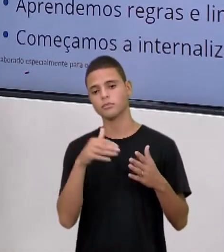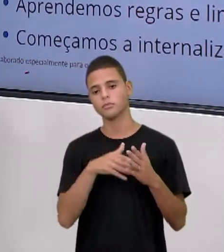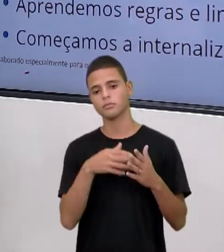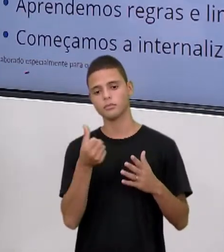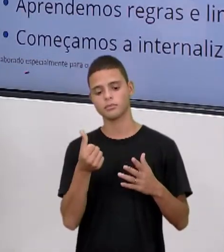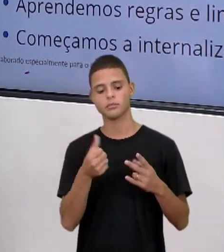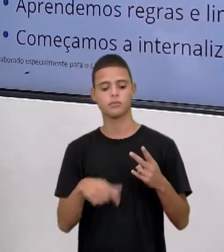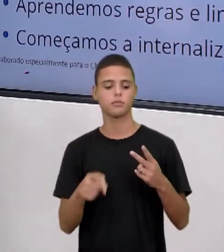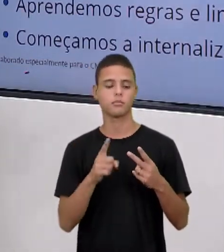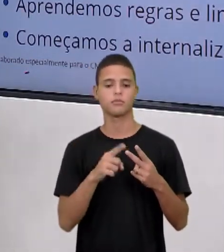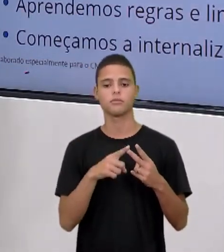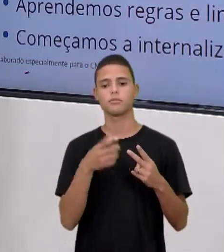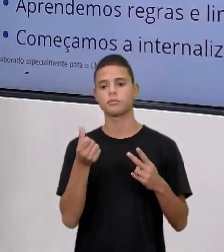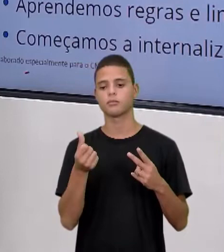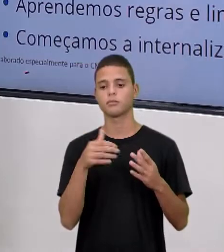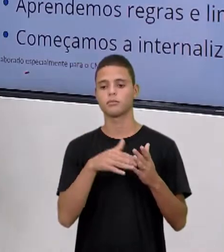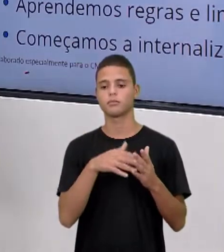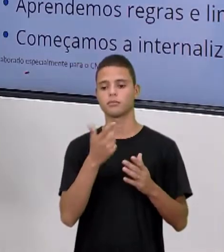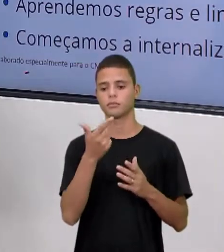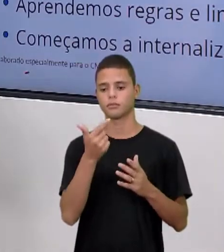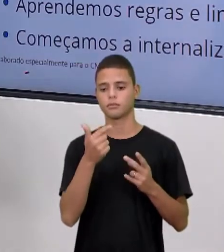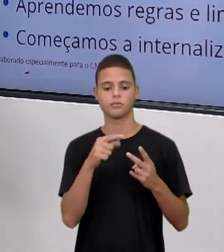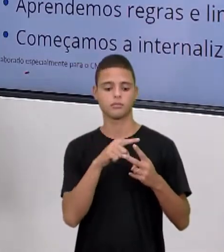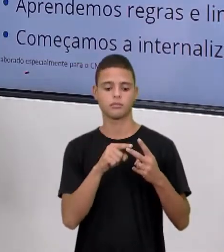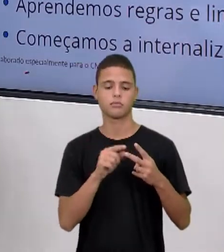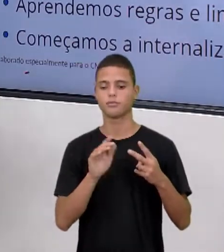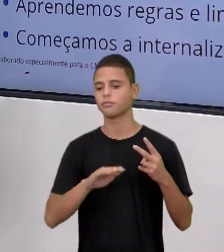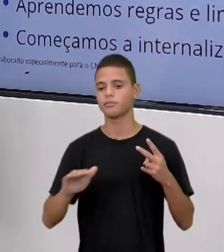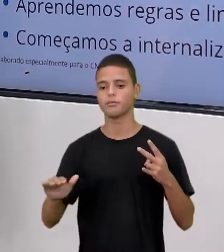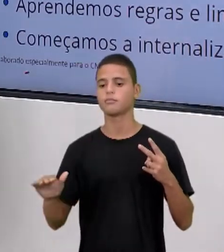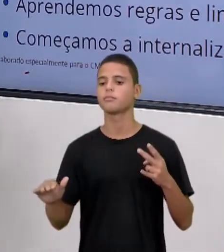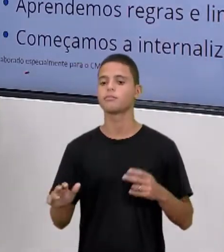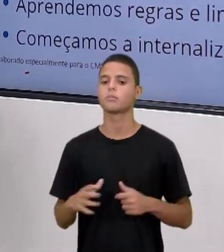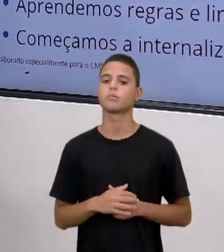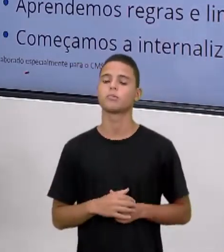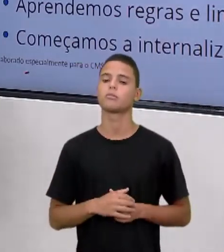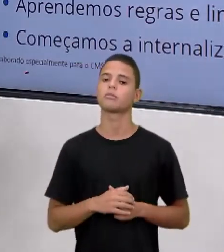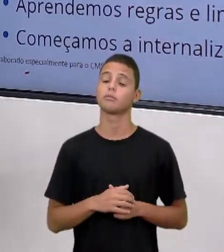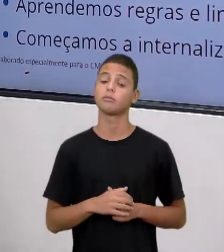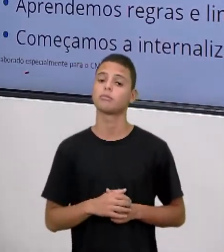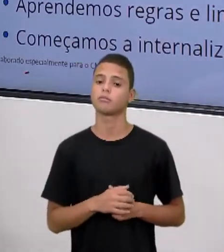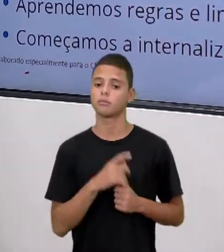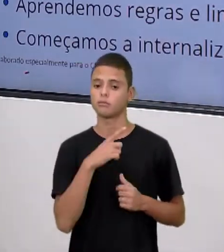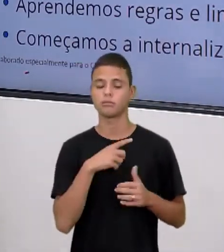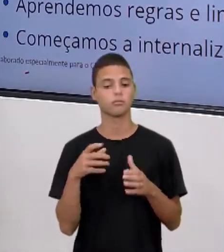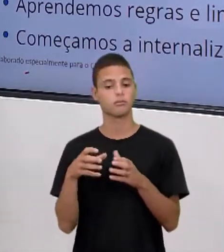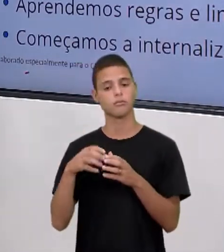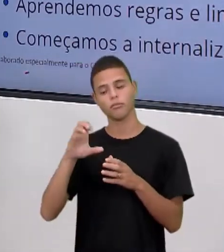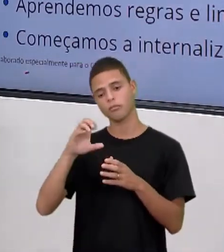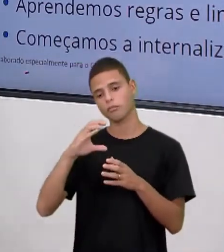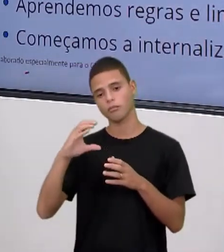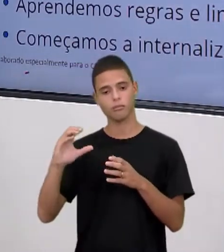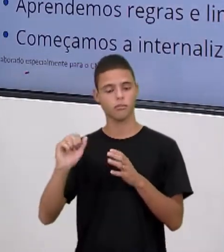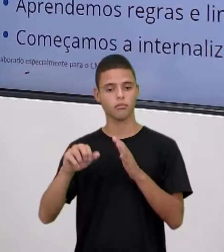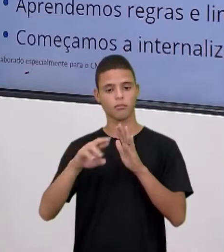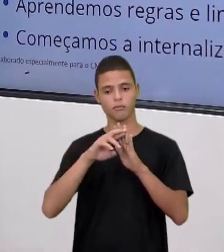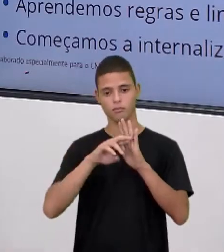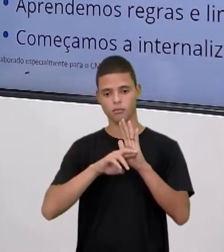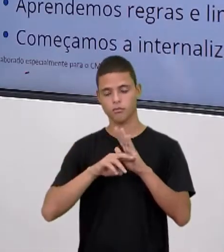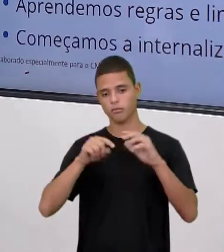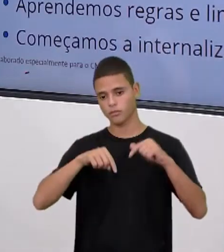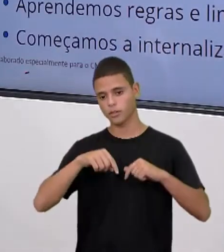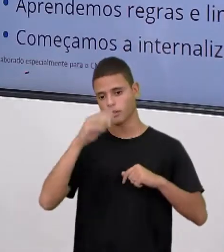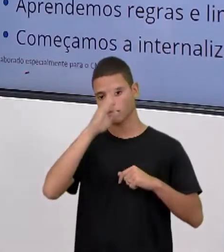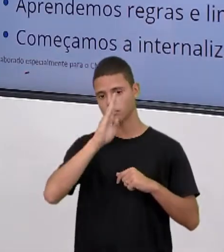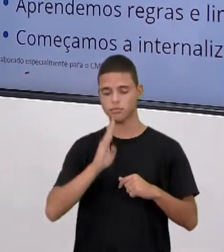6 e depois dos 6 aos 12, tá? Então a gente tem essa nomenclatura do ECA. Aqui no Brasil, por exemplo,